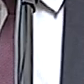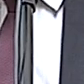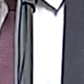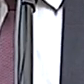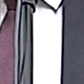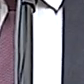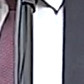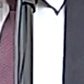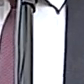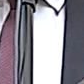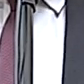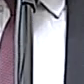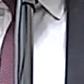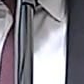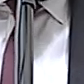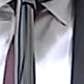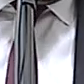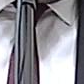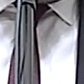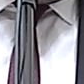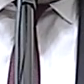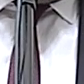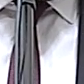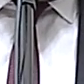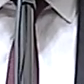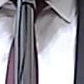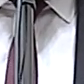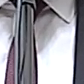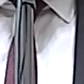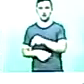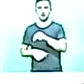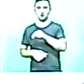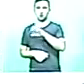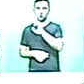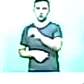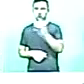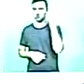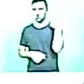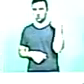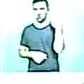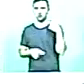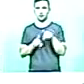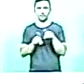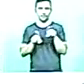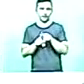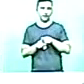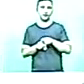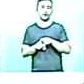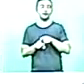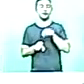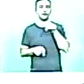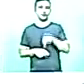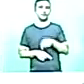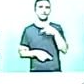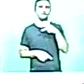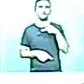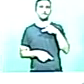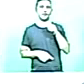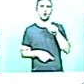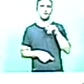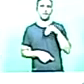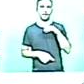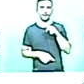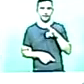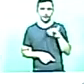projeto de lei aprovado pelo parlamento no ano passado, que cria o programa catarinense de parcelamentos de débitos fiscais.